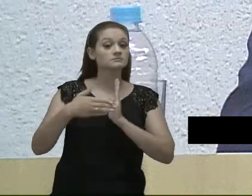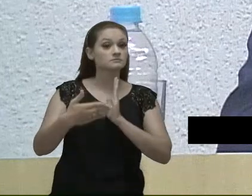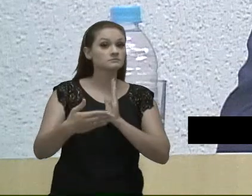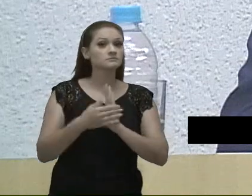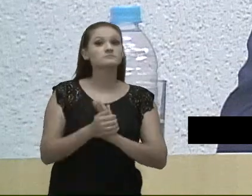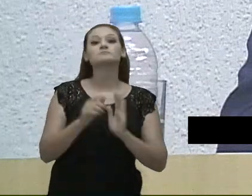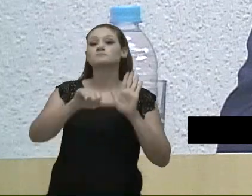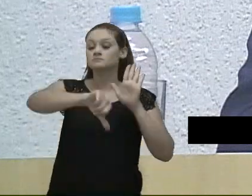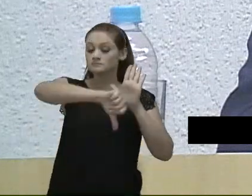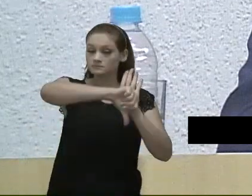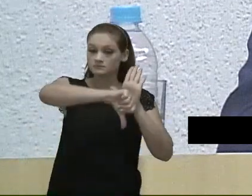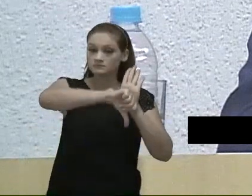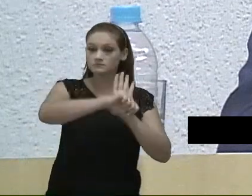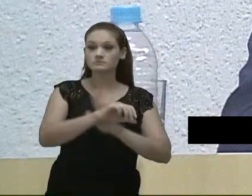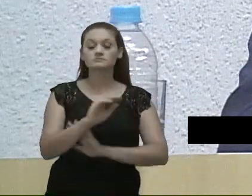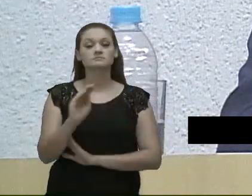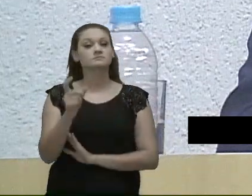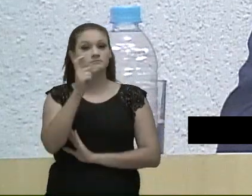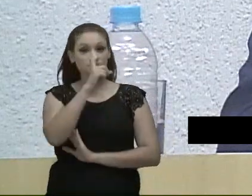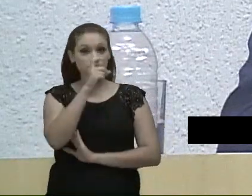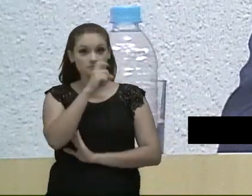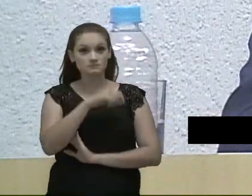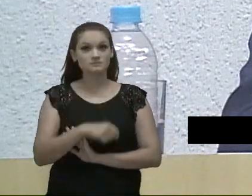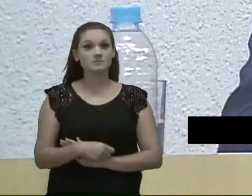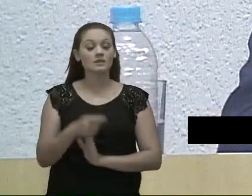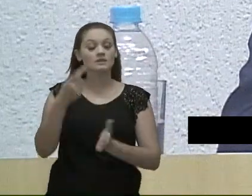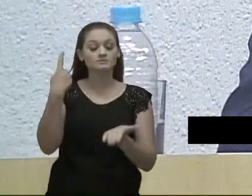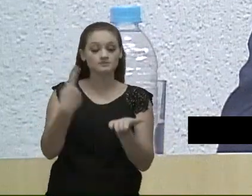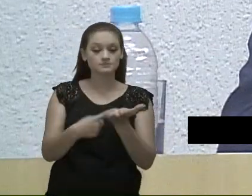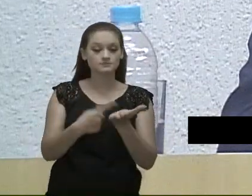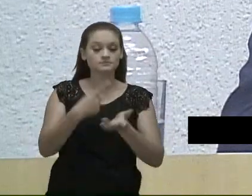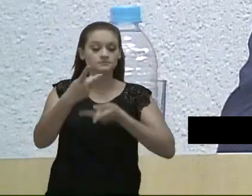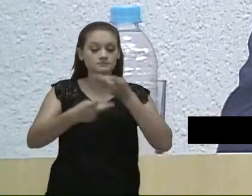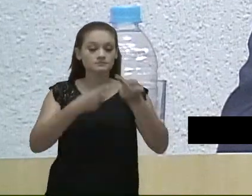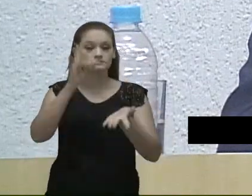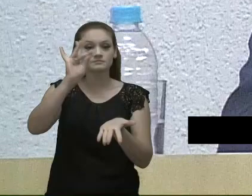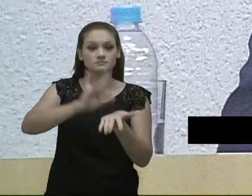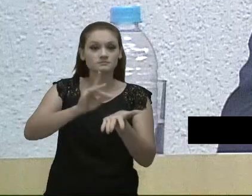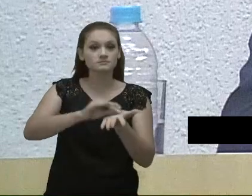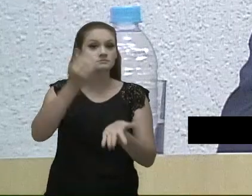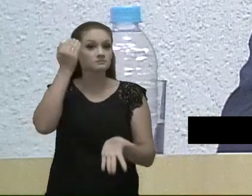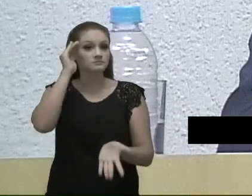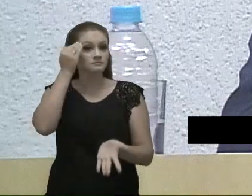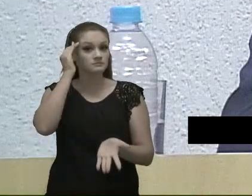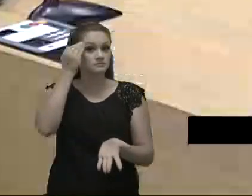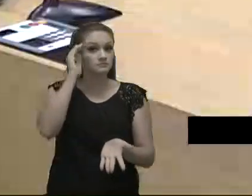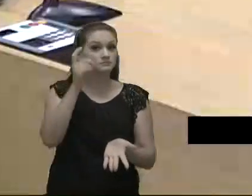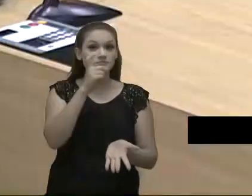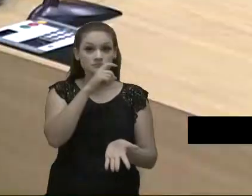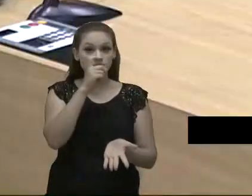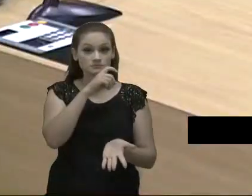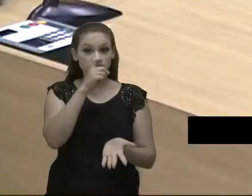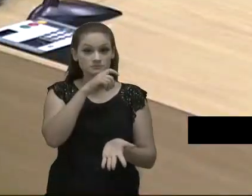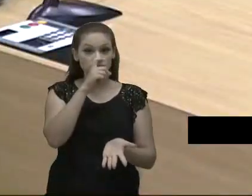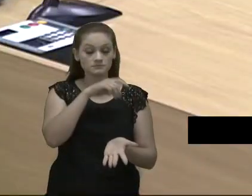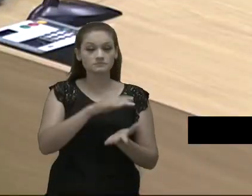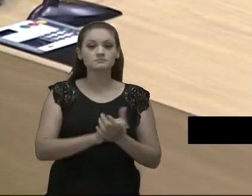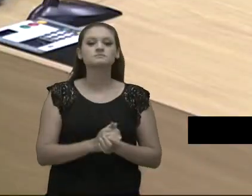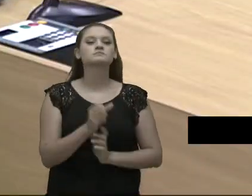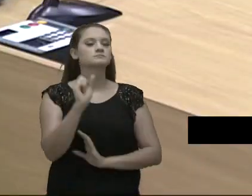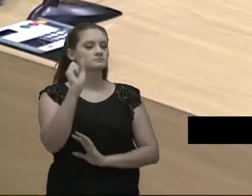com a verdade. O senhor se compromete de dizer a verdade e tem ciência das consequências em caso de mentiras? Sim,